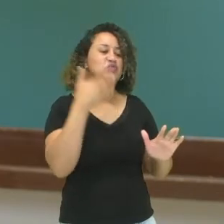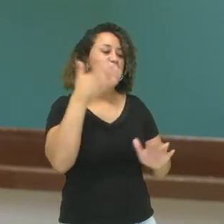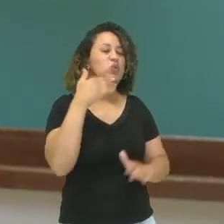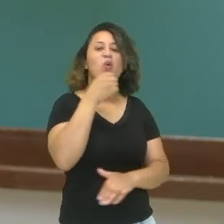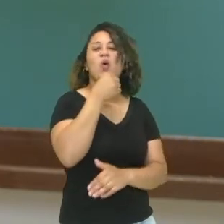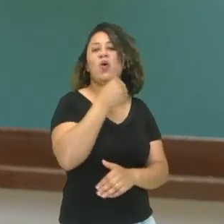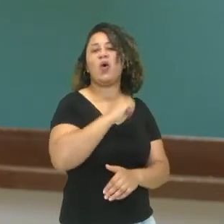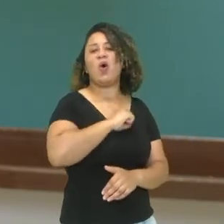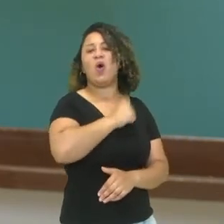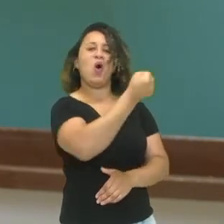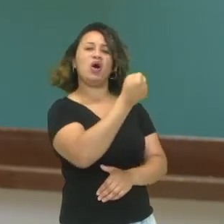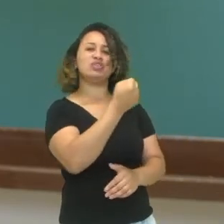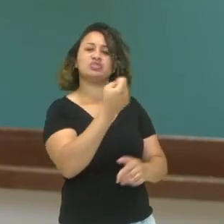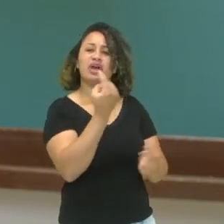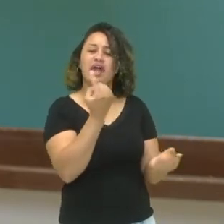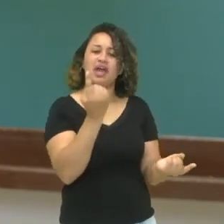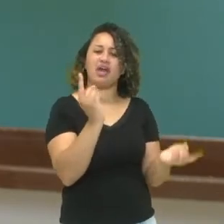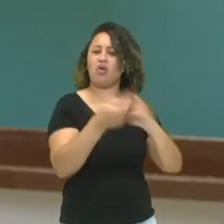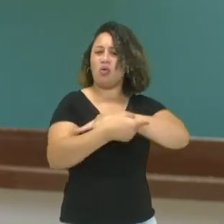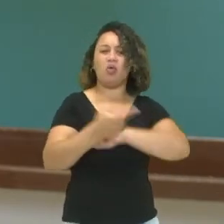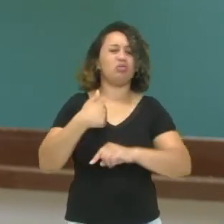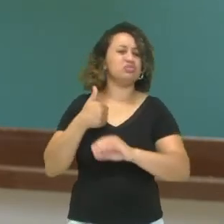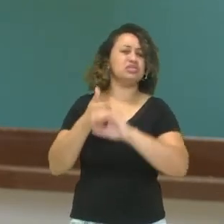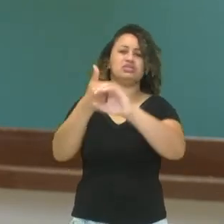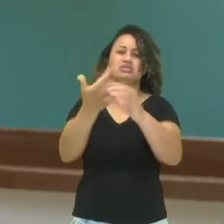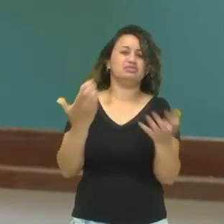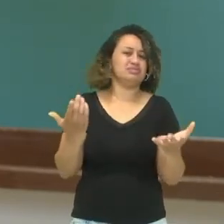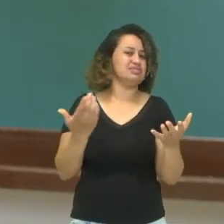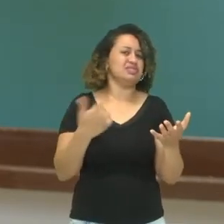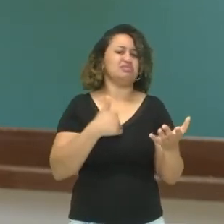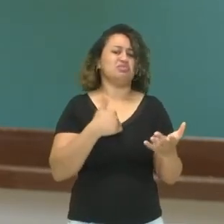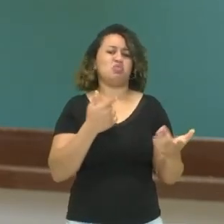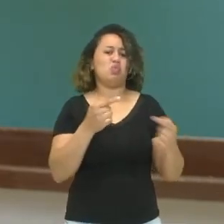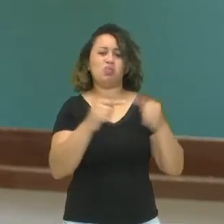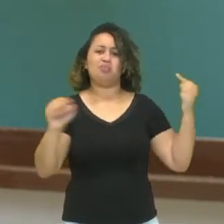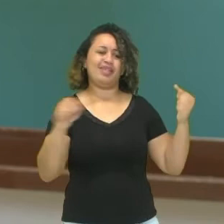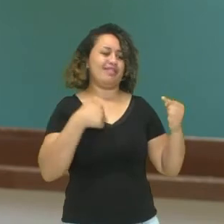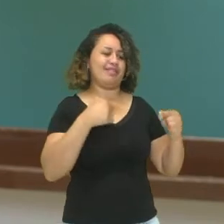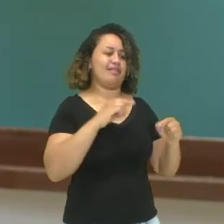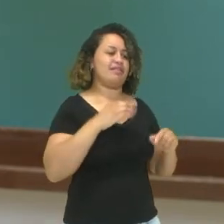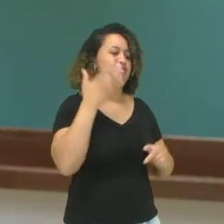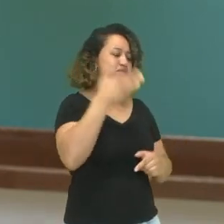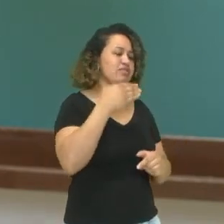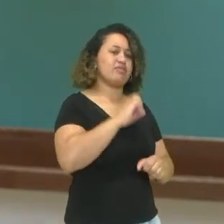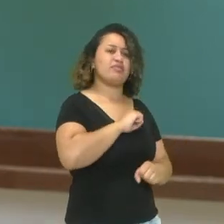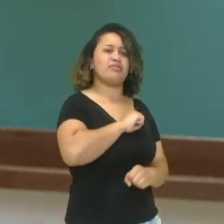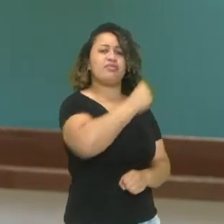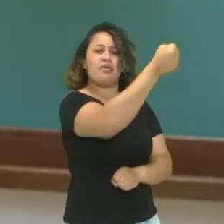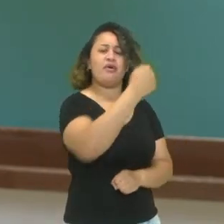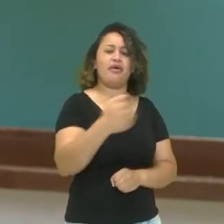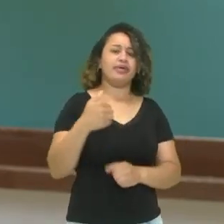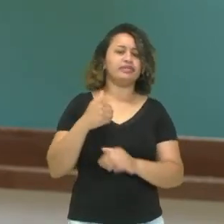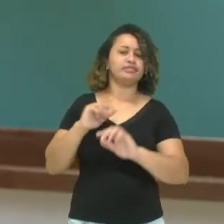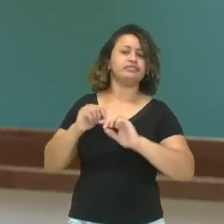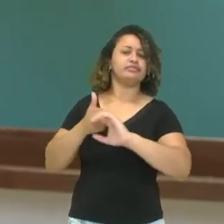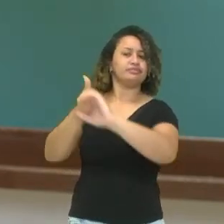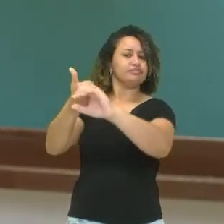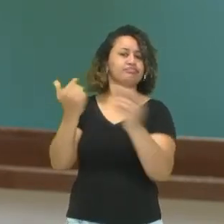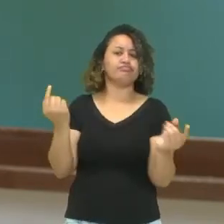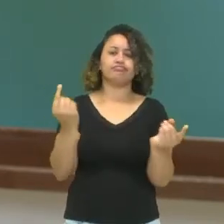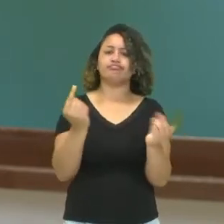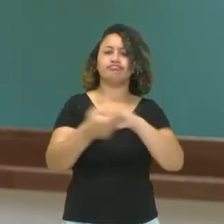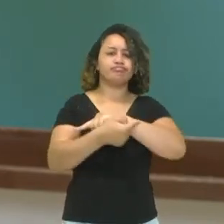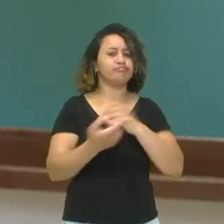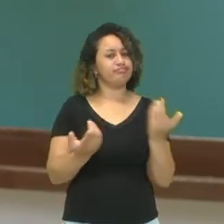é anticristão, não pode juntar cristianismo e discurso de ódio. Isso é um pouco das coisas que ela fala. E ela ficou muito conhecida por